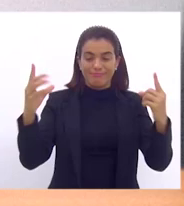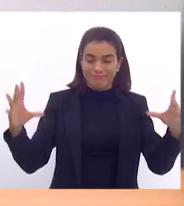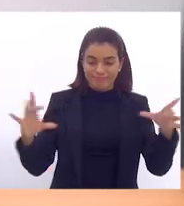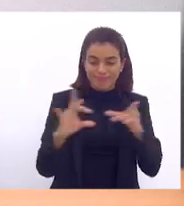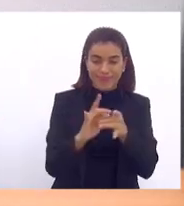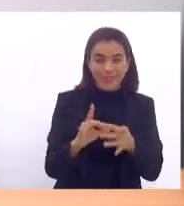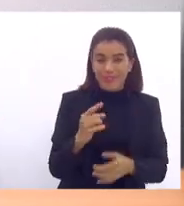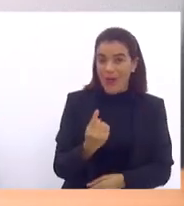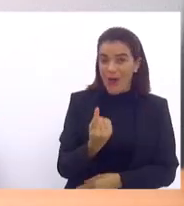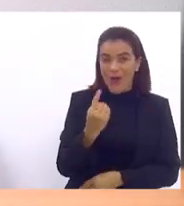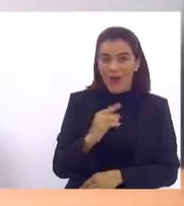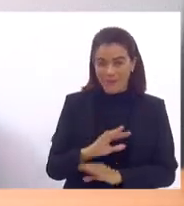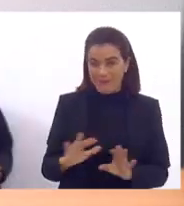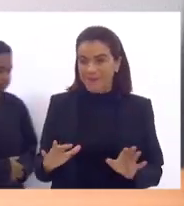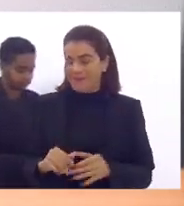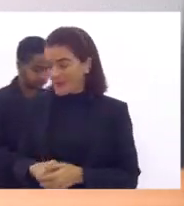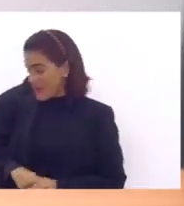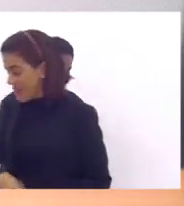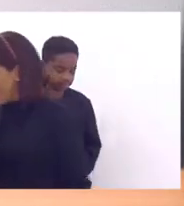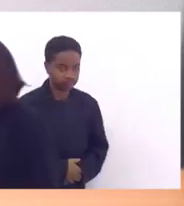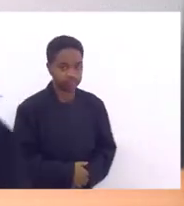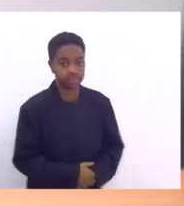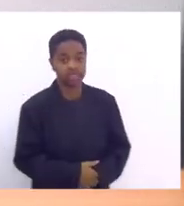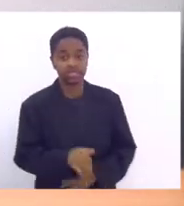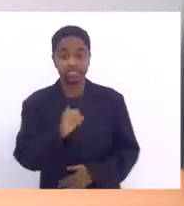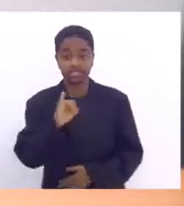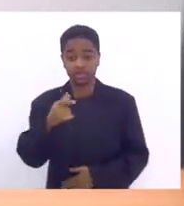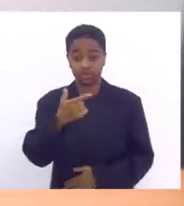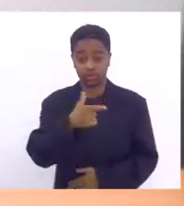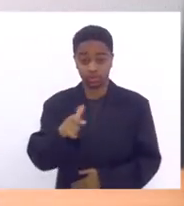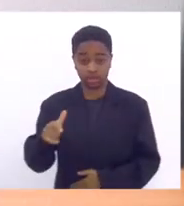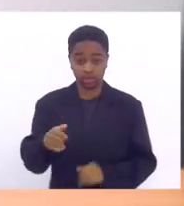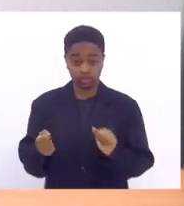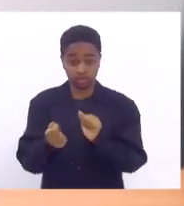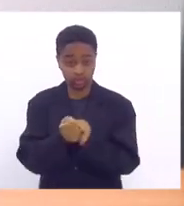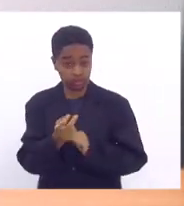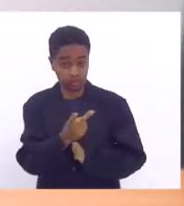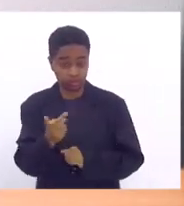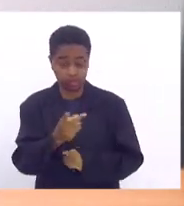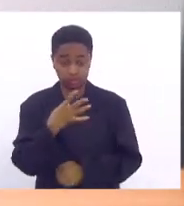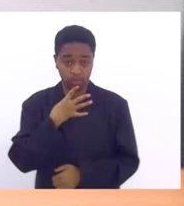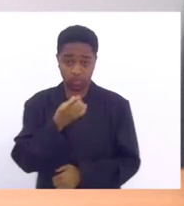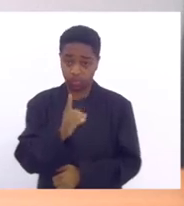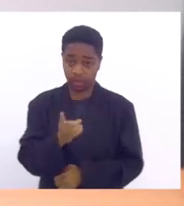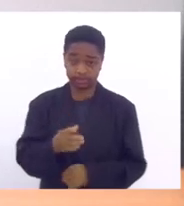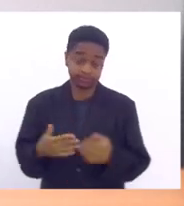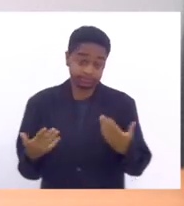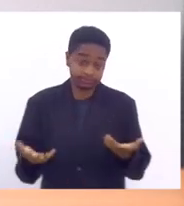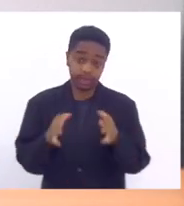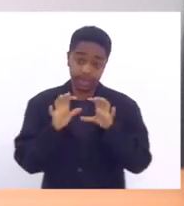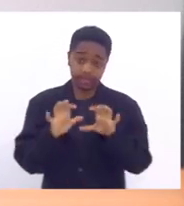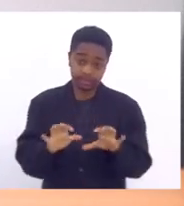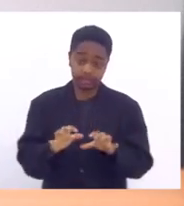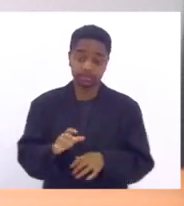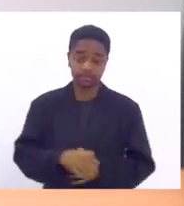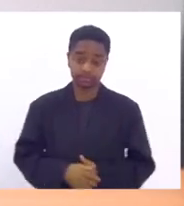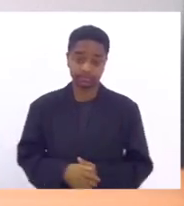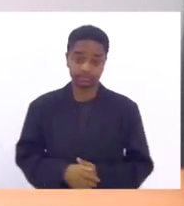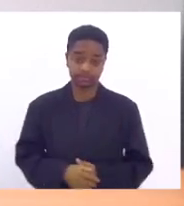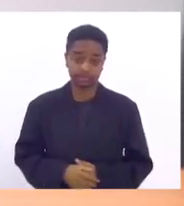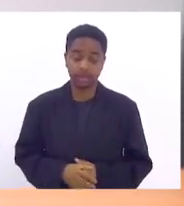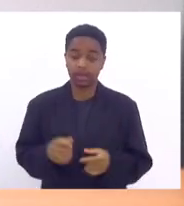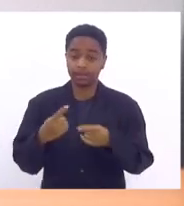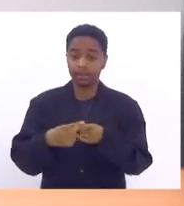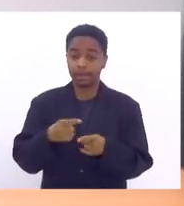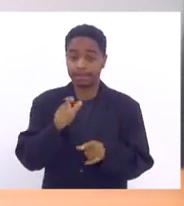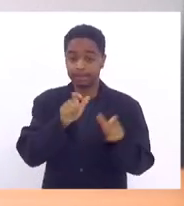leu o 5º e o 37 tudo que não está no 5to e no 37 ele desconhece é a síndrome 537 então a pessoa